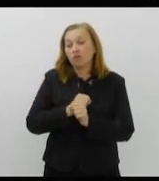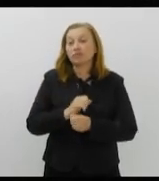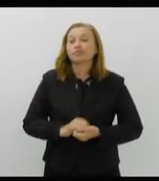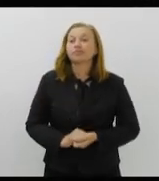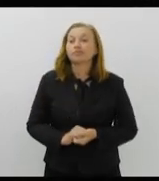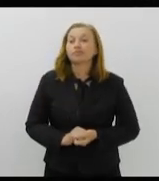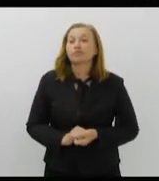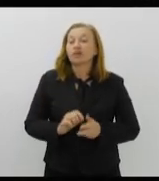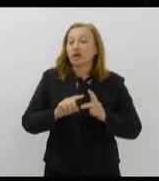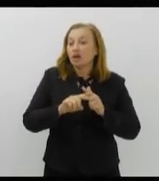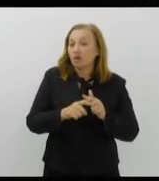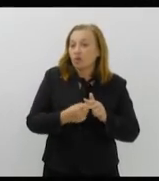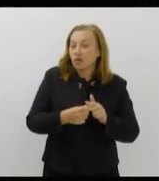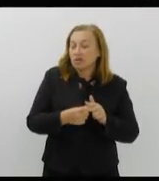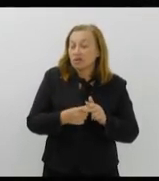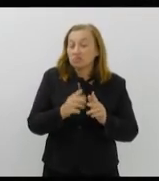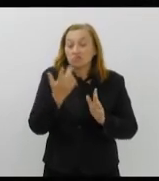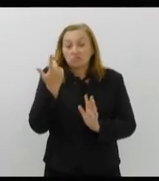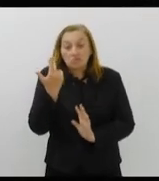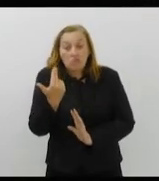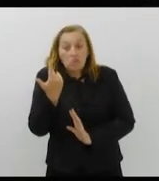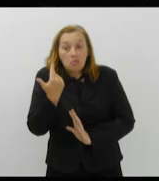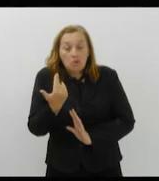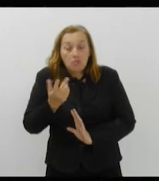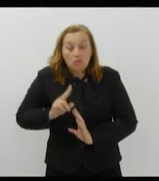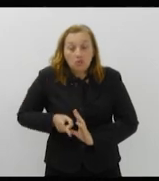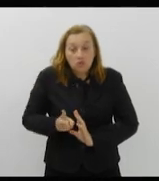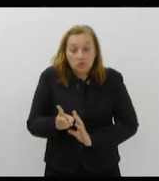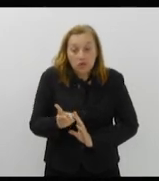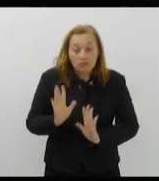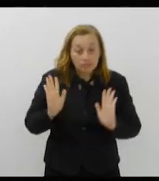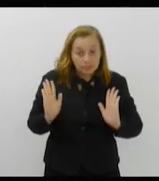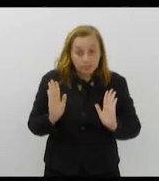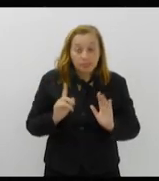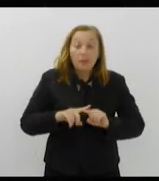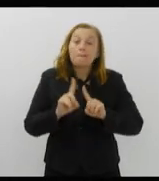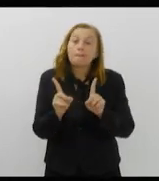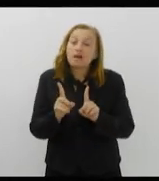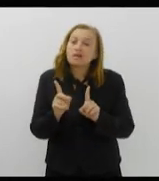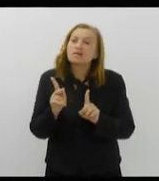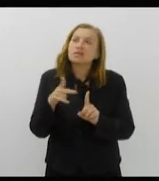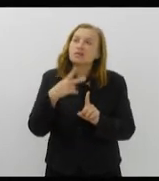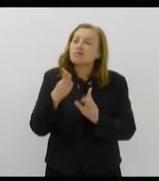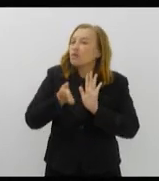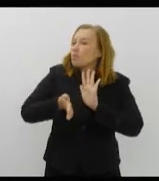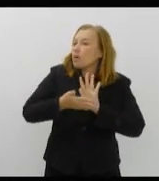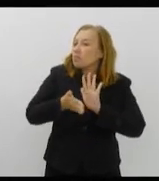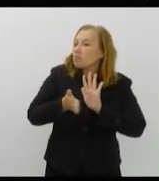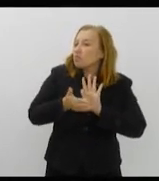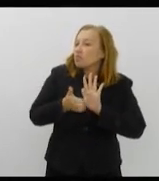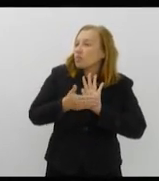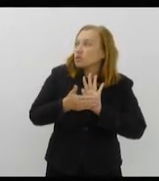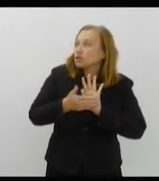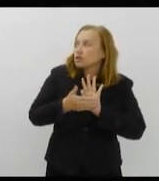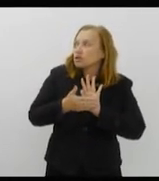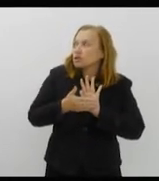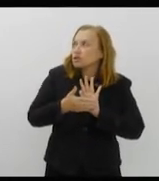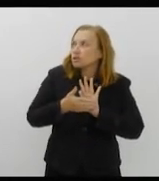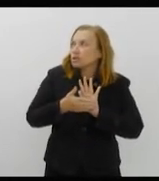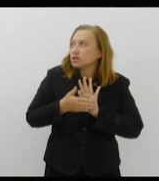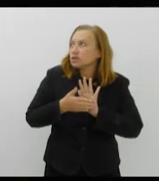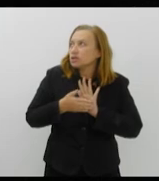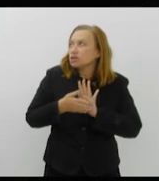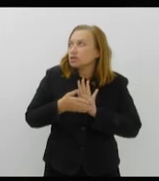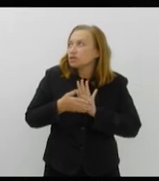correção monetária evidentemente se manterá mas ele faz uma proposta de redução